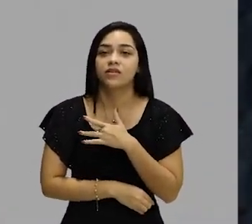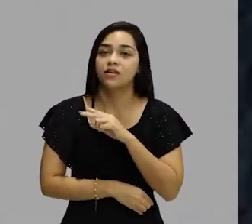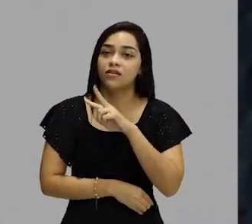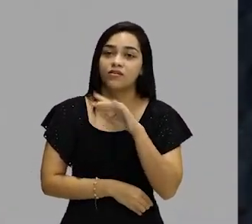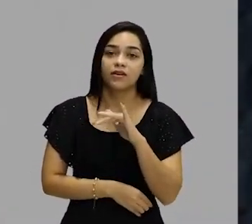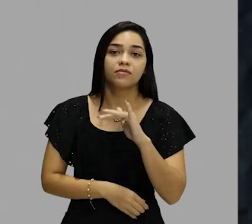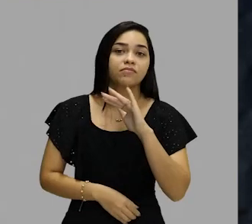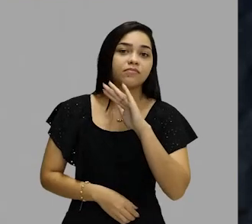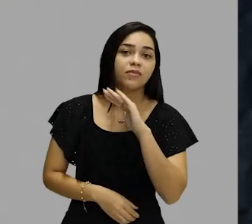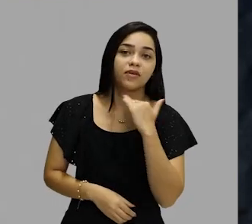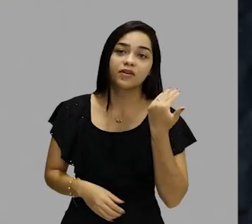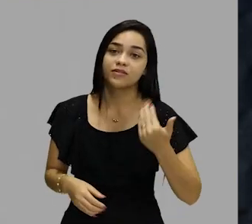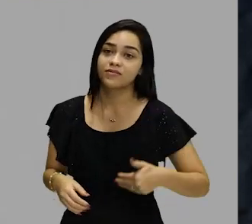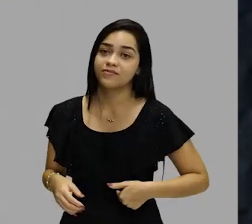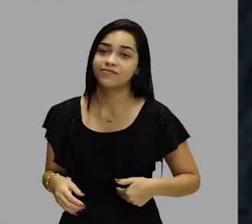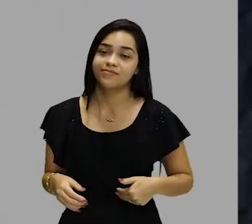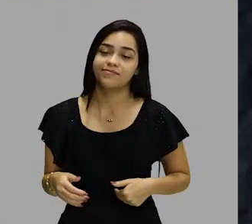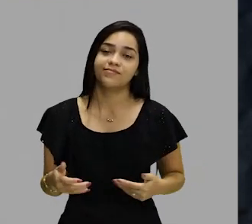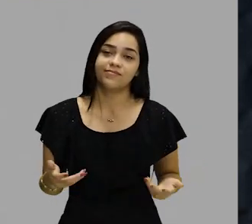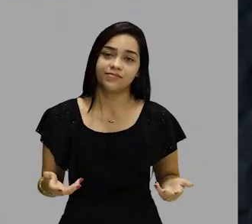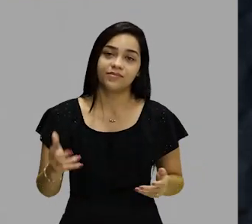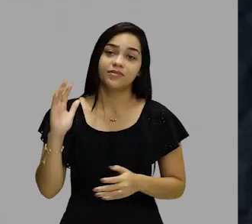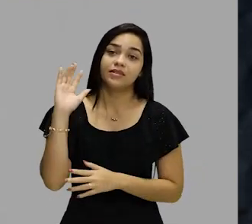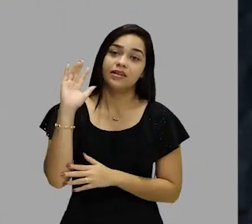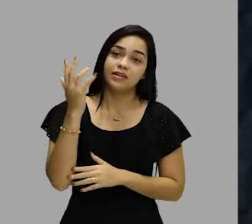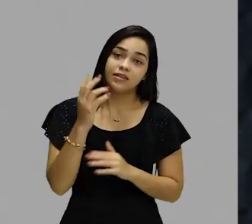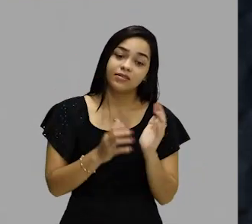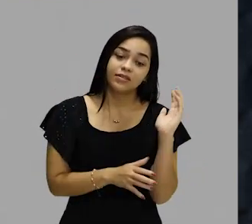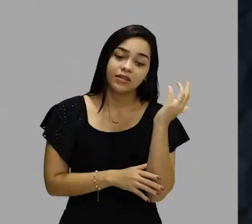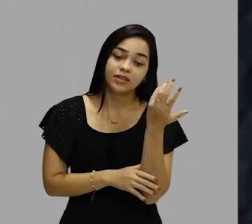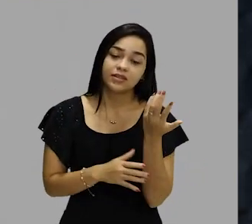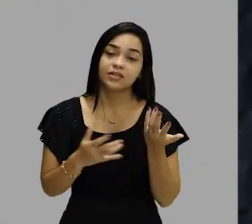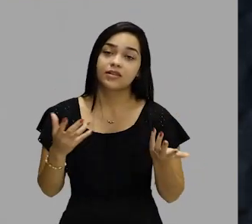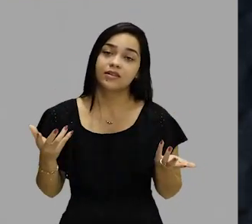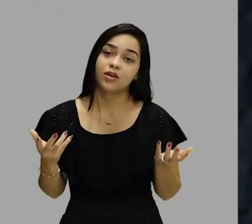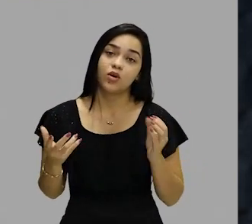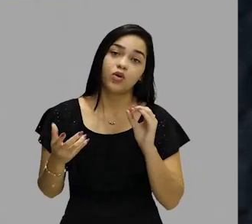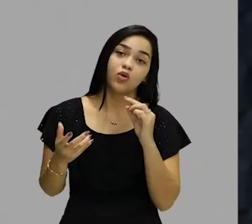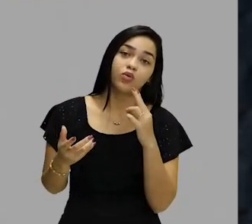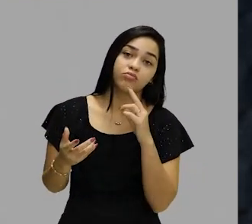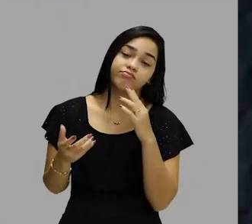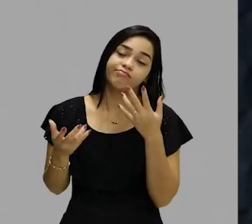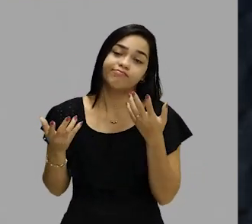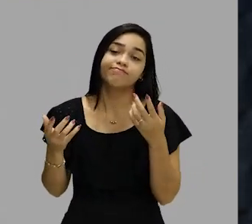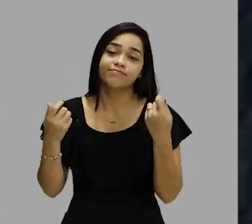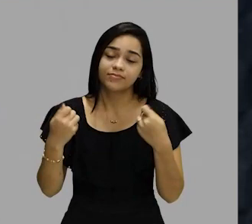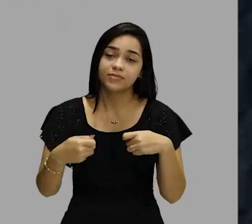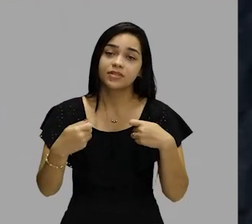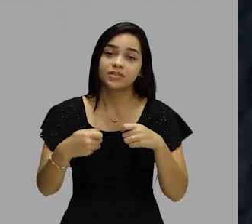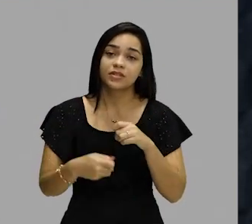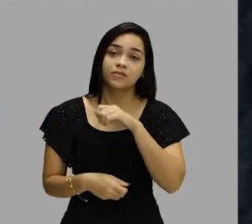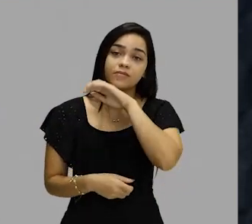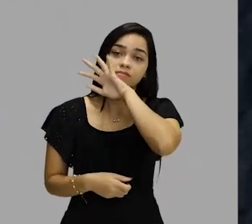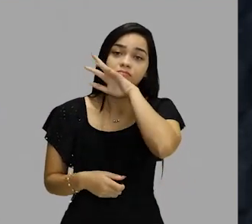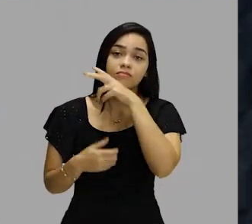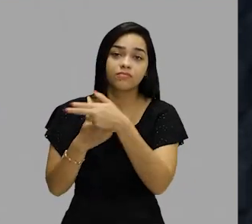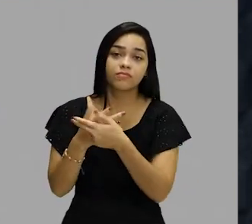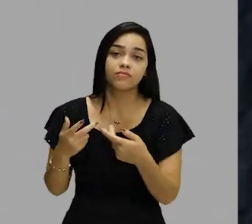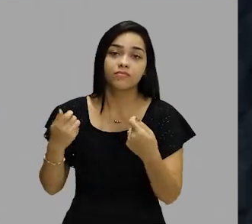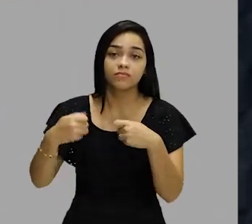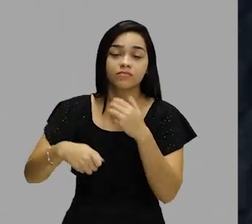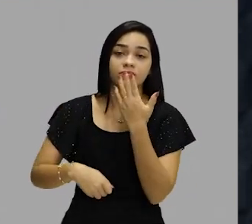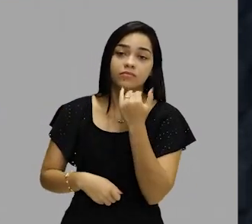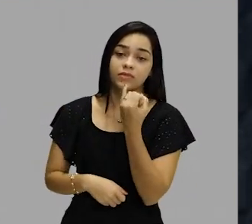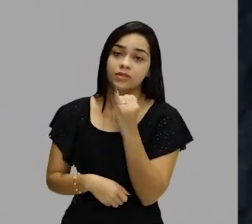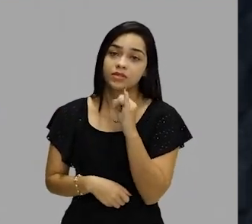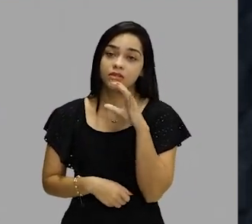de fome também, né? Na natureza, infelizmente ou felizmente, tem que ser assim. Um animal, ele precisa se alimentar.